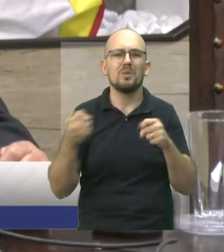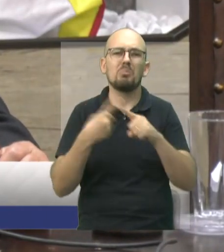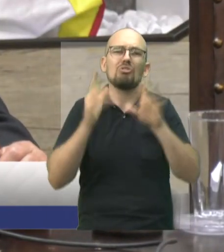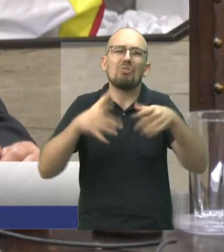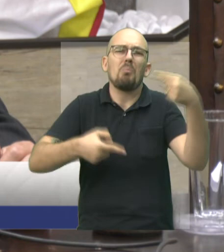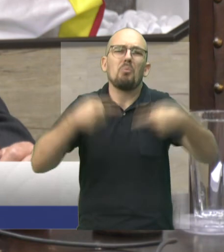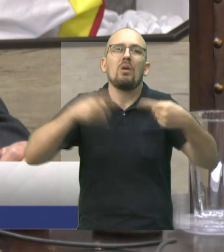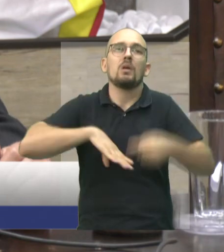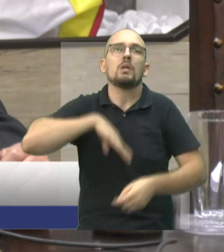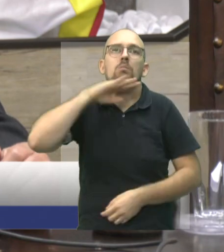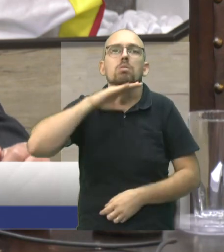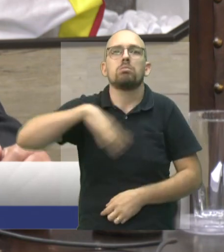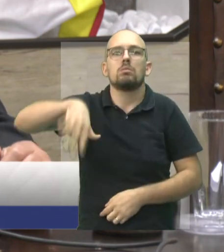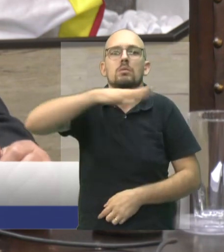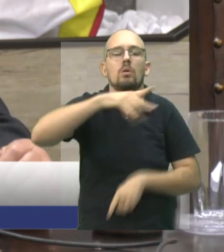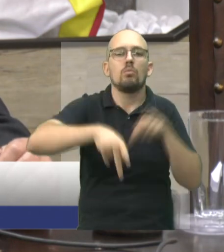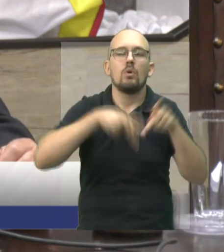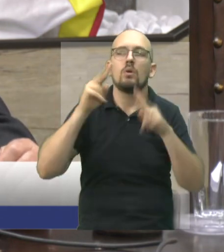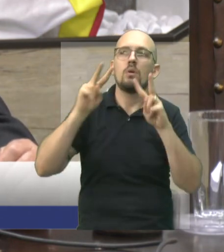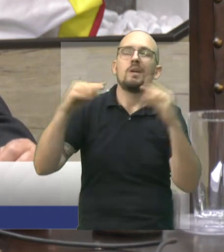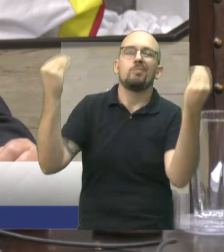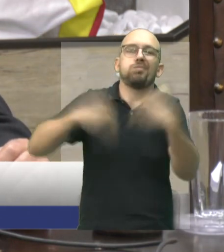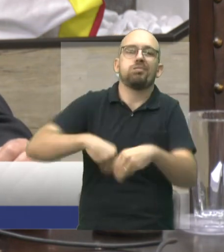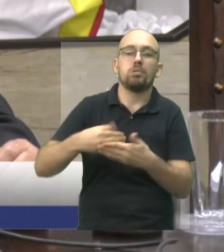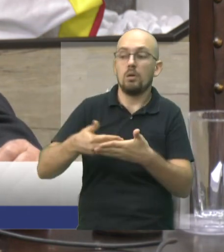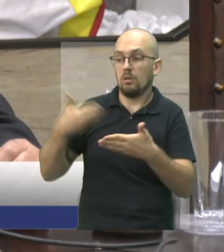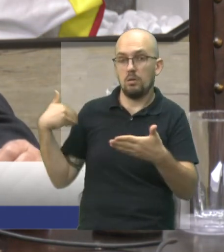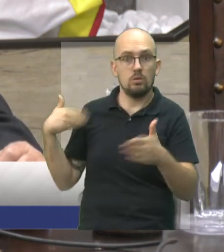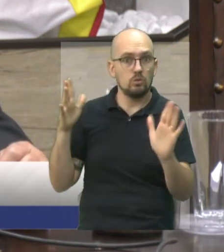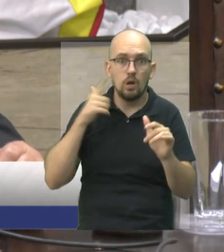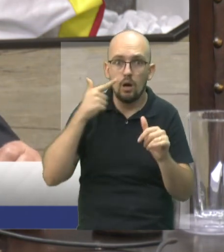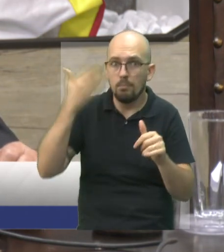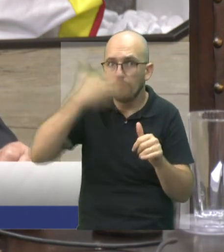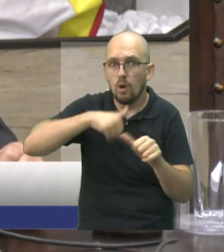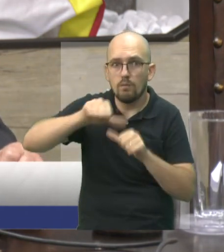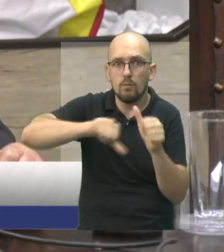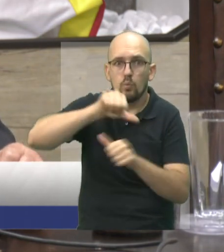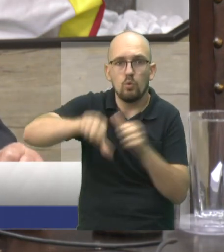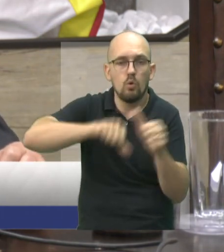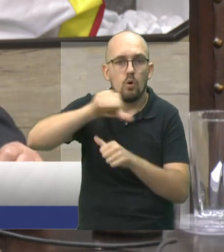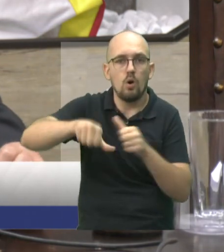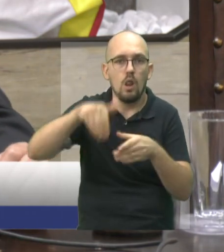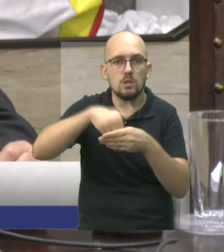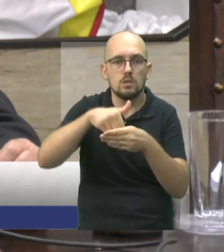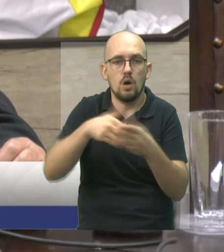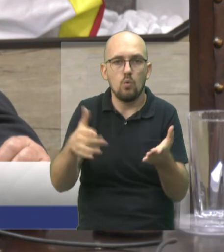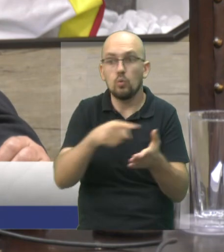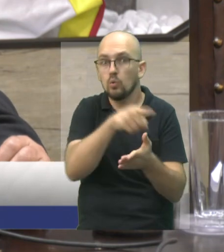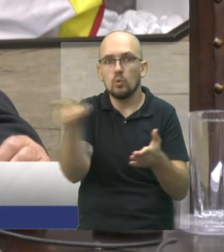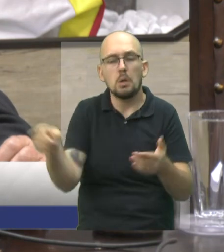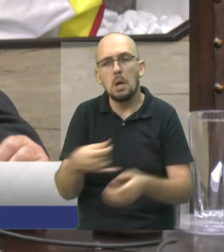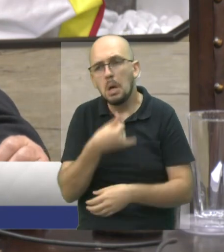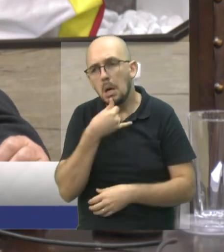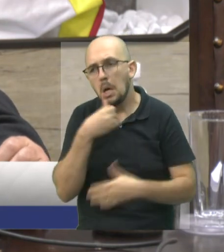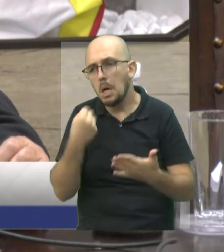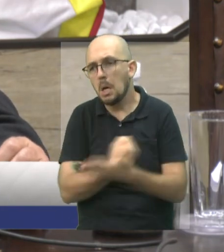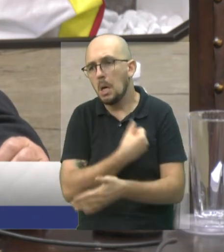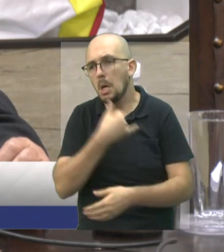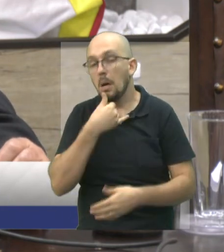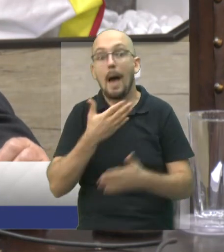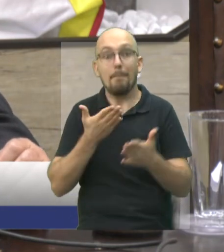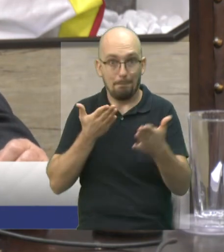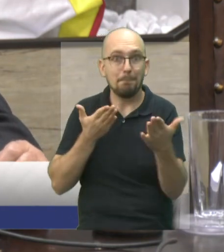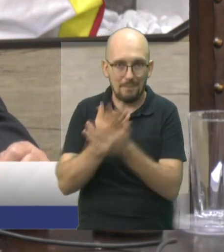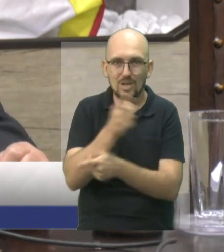desgastados, haja vista a eleição que nós tivemos, e todos nós aqui ficaram entristecidos, mesmo eleito,